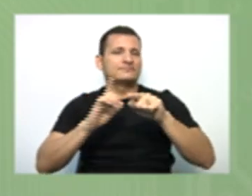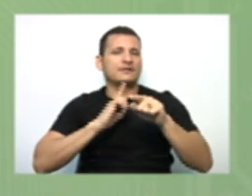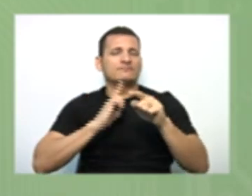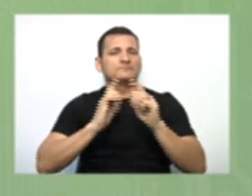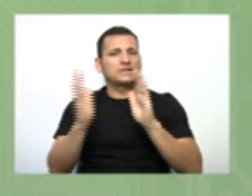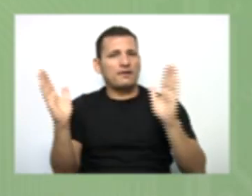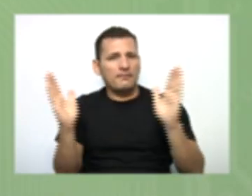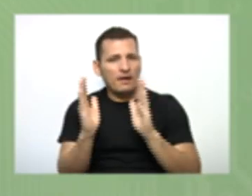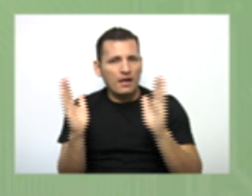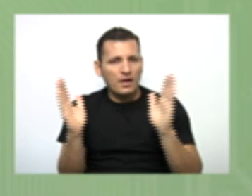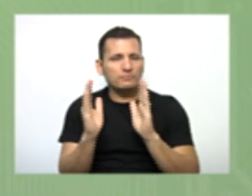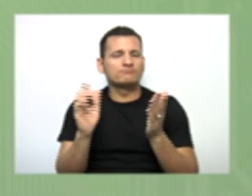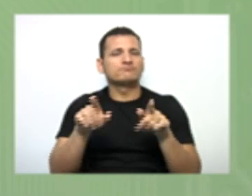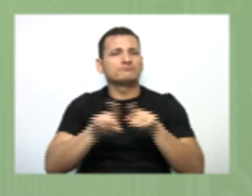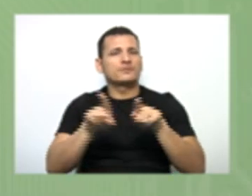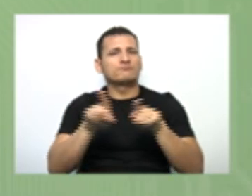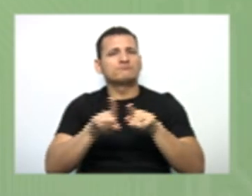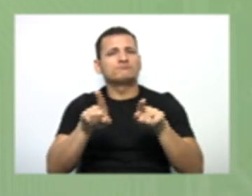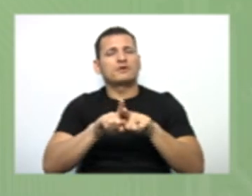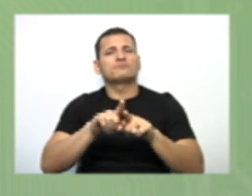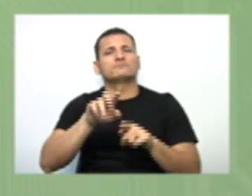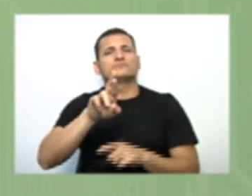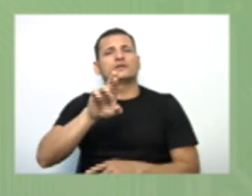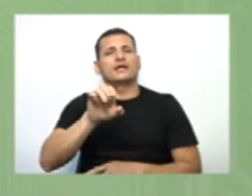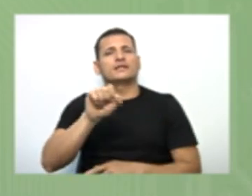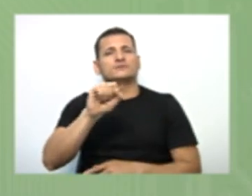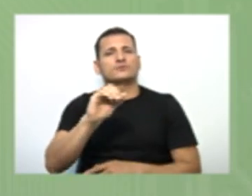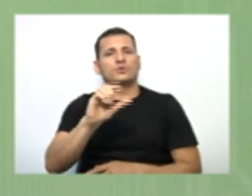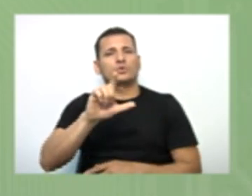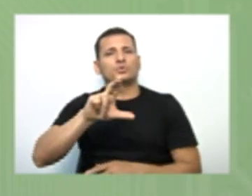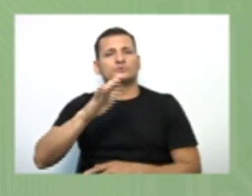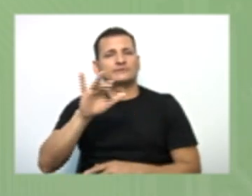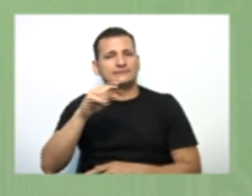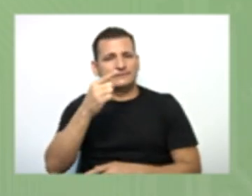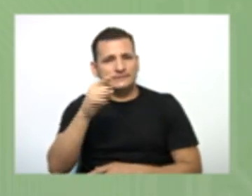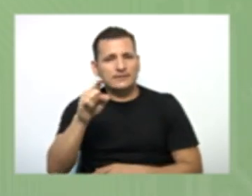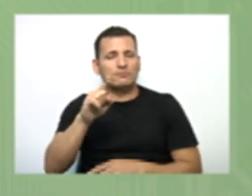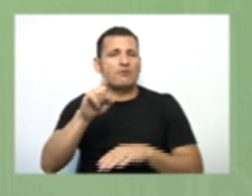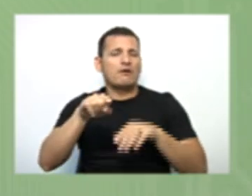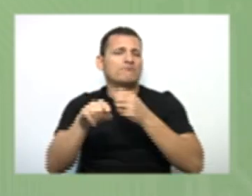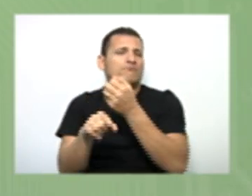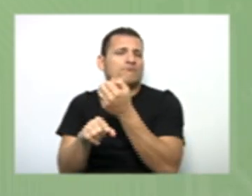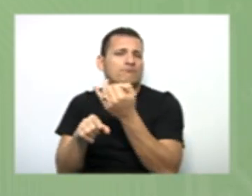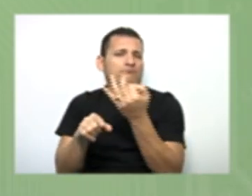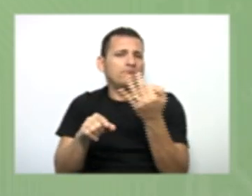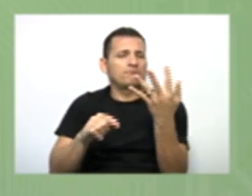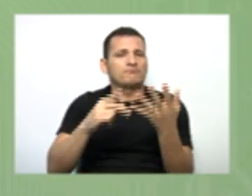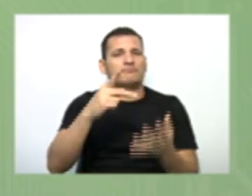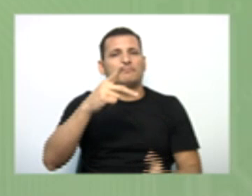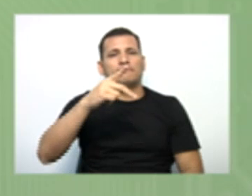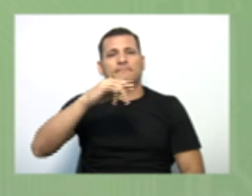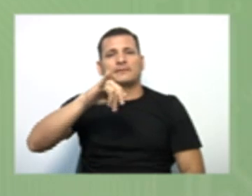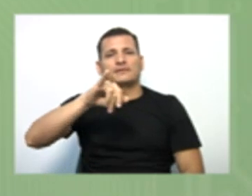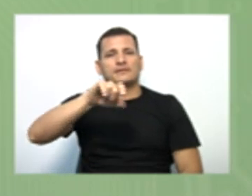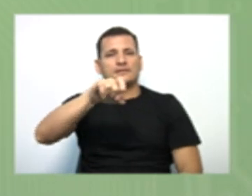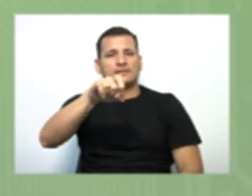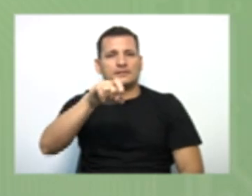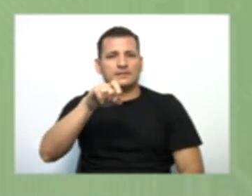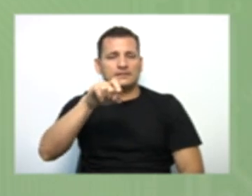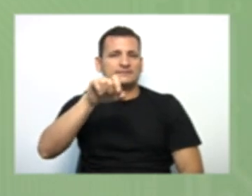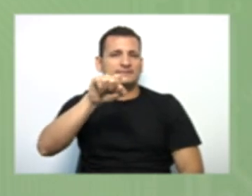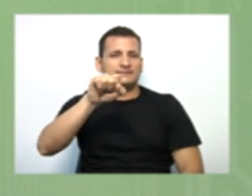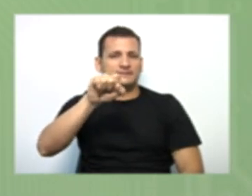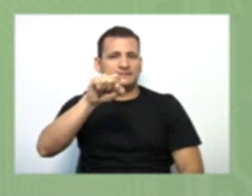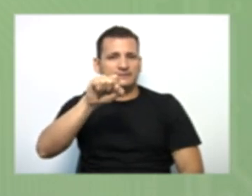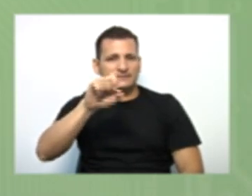resolução. Isso é fundamental, viu, gente? Que é a quantidade de pixels que compõem a imagem